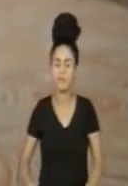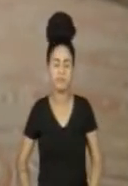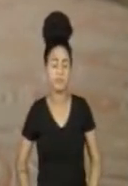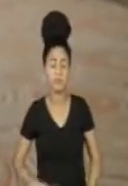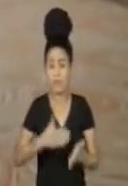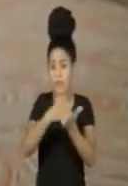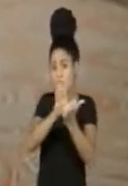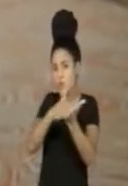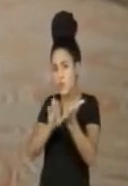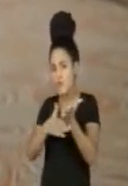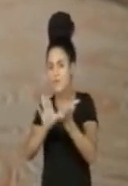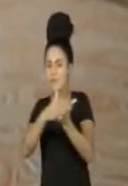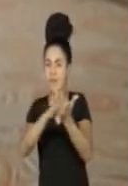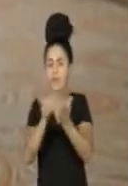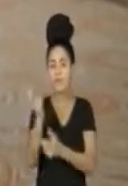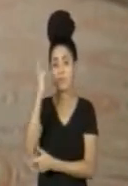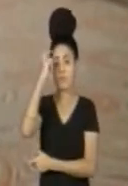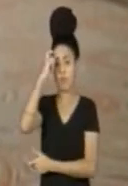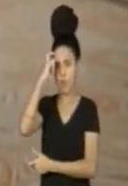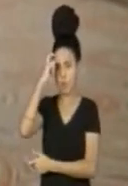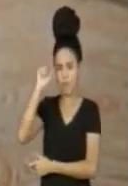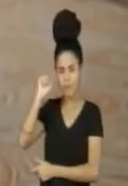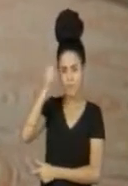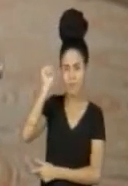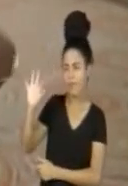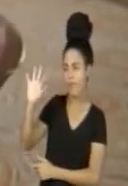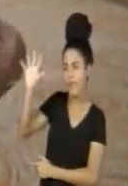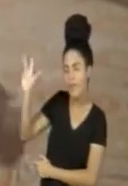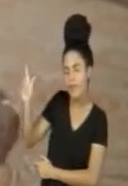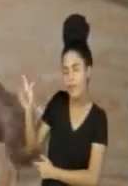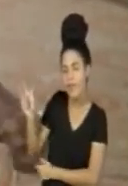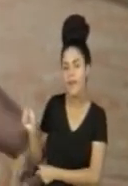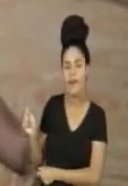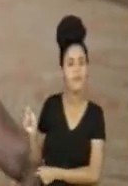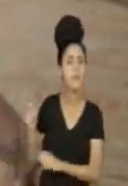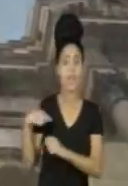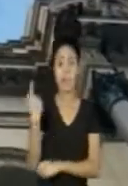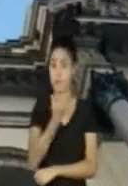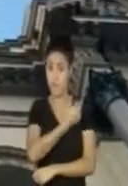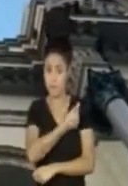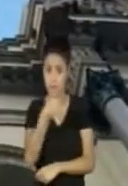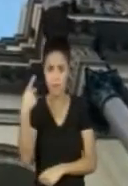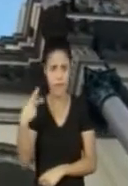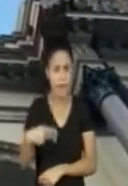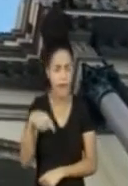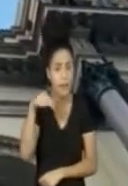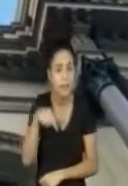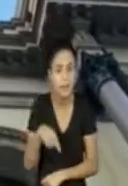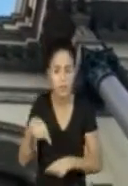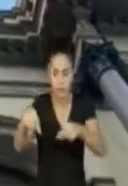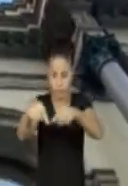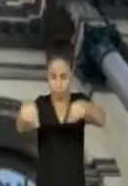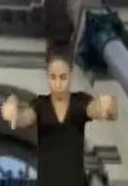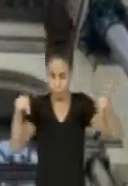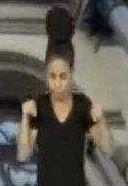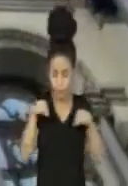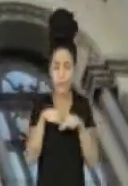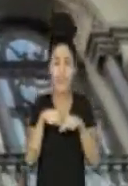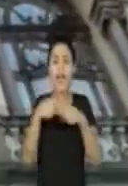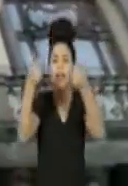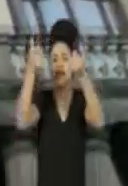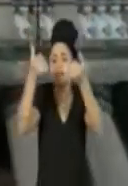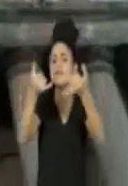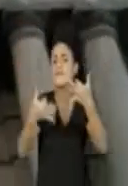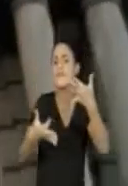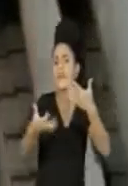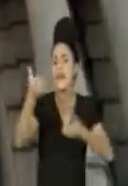origem negra, africana. Então, estarmos aqui nesse espaço, falando sobre